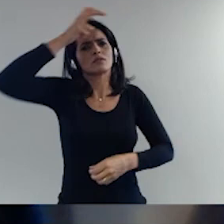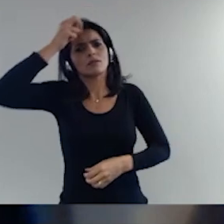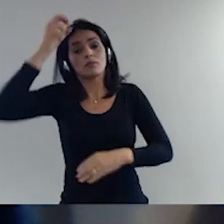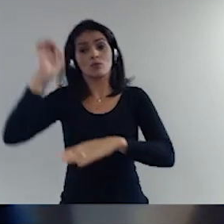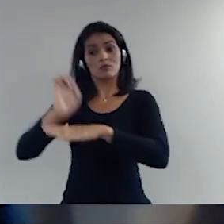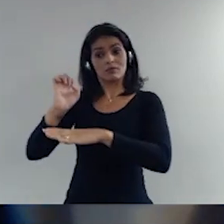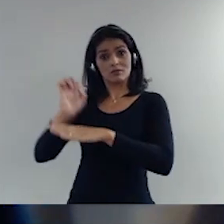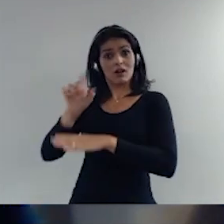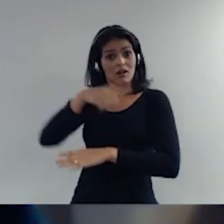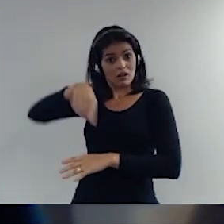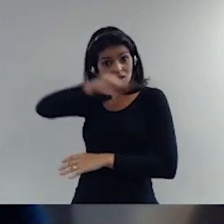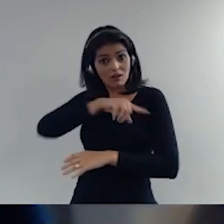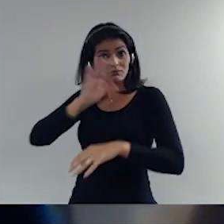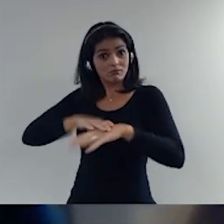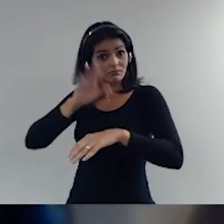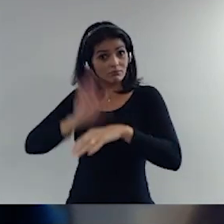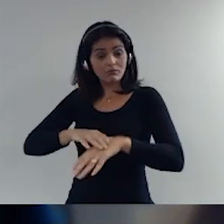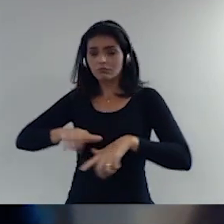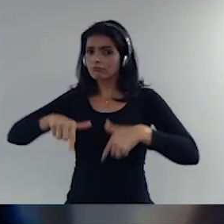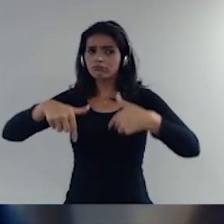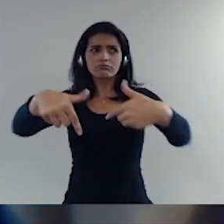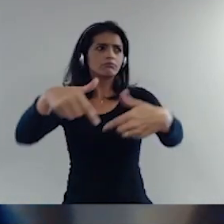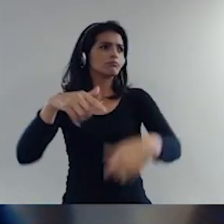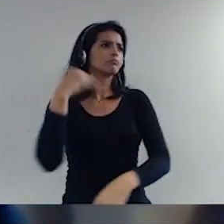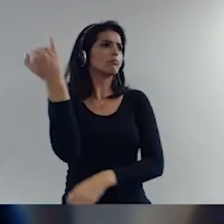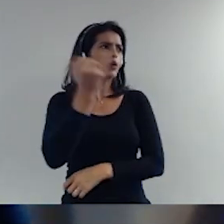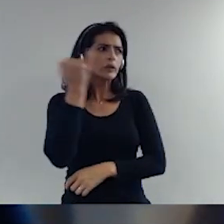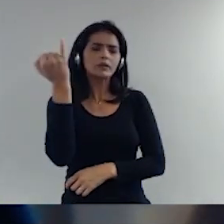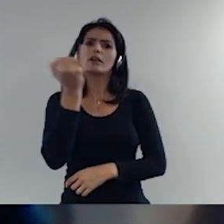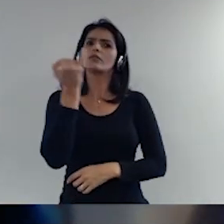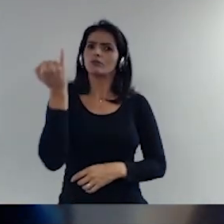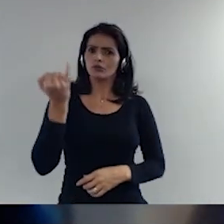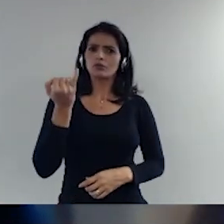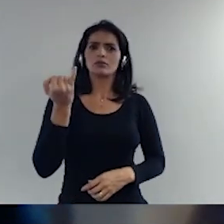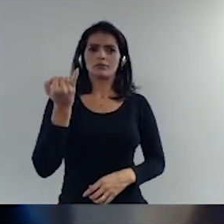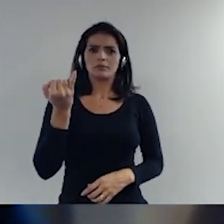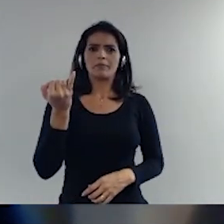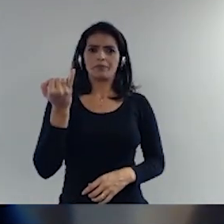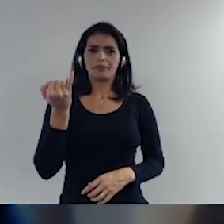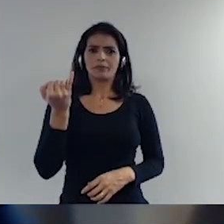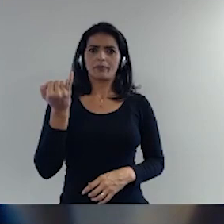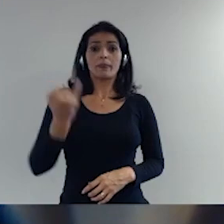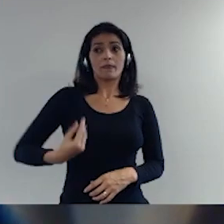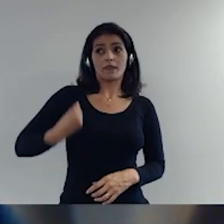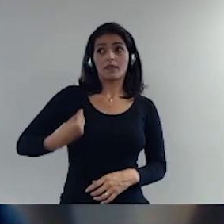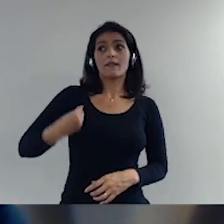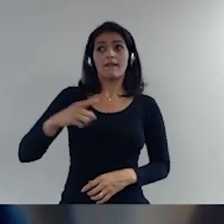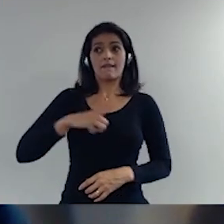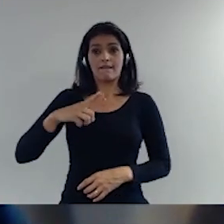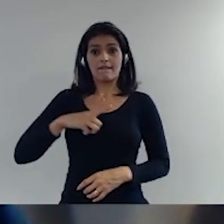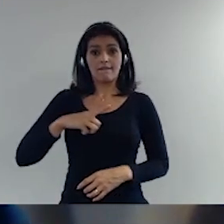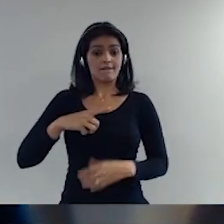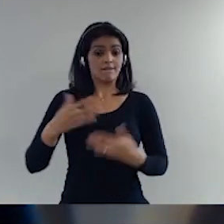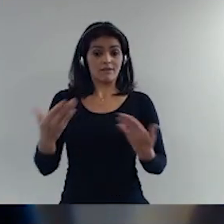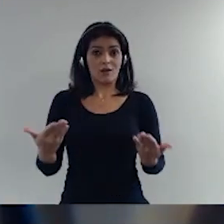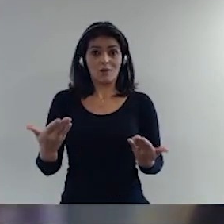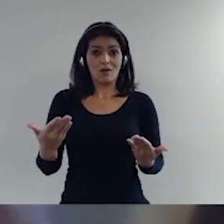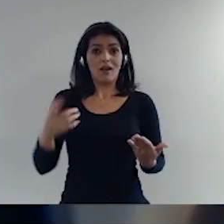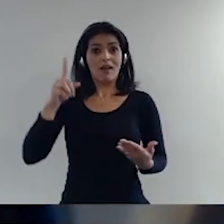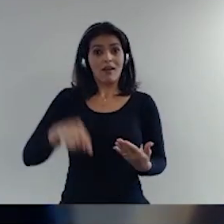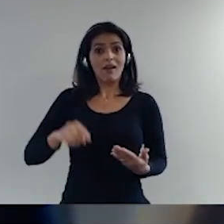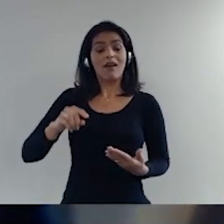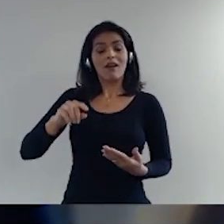mostrando de forma prática que essa situação estava presente nessa concepção